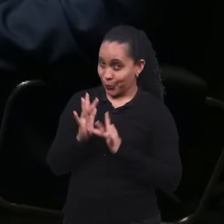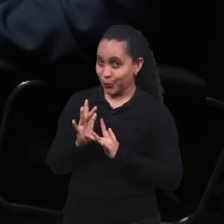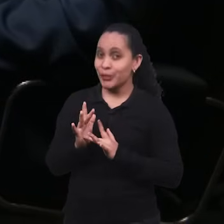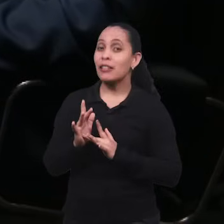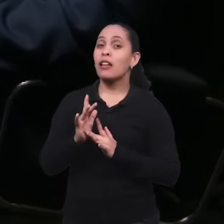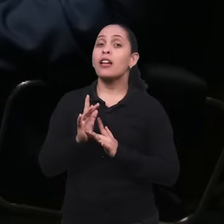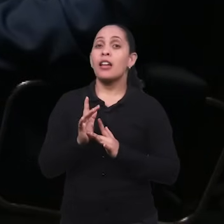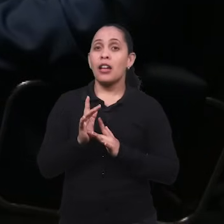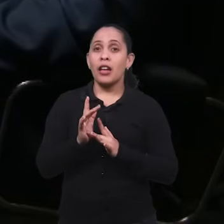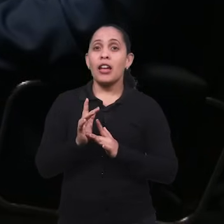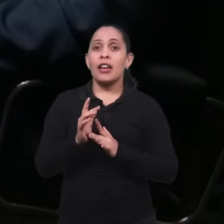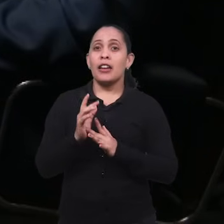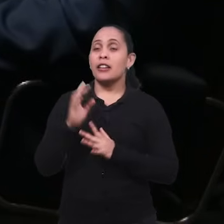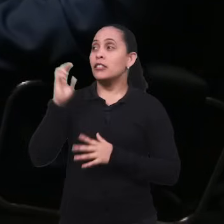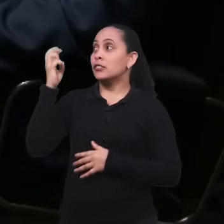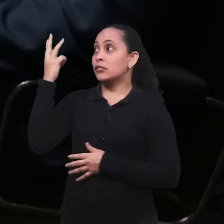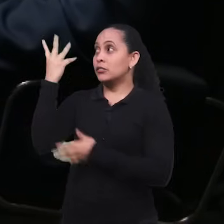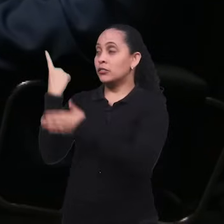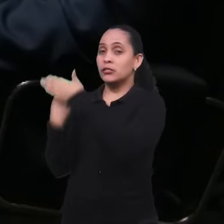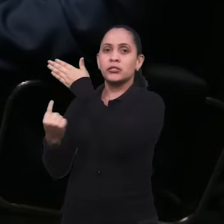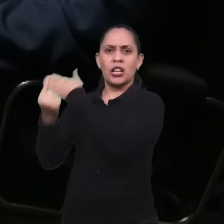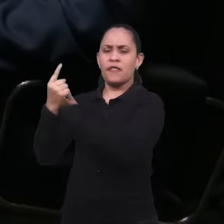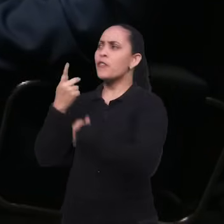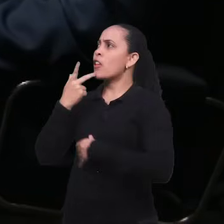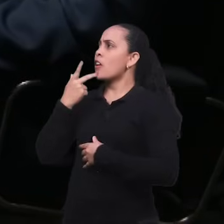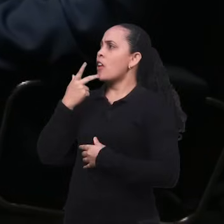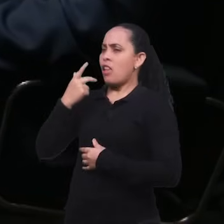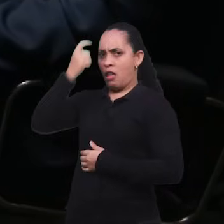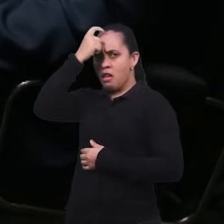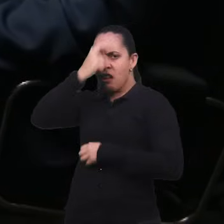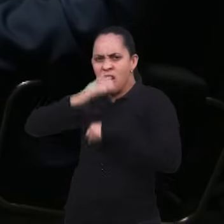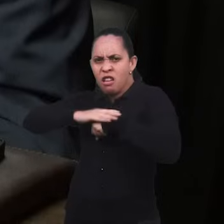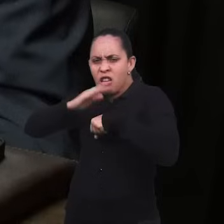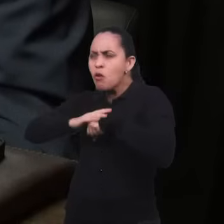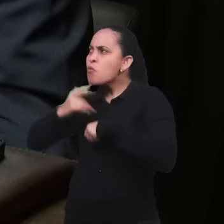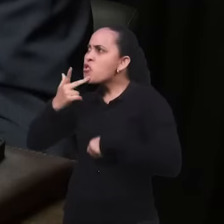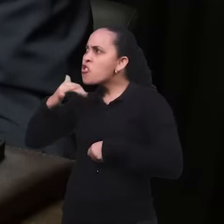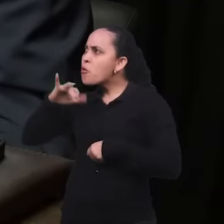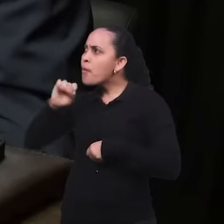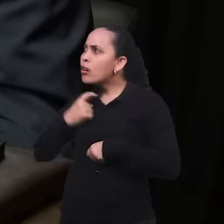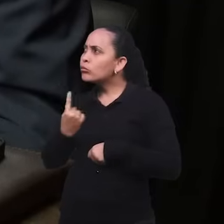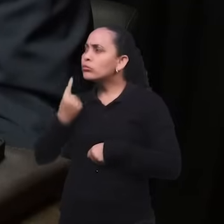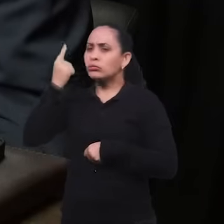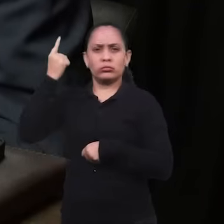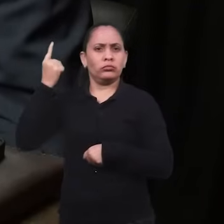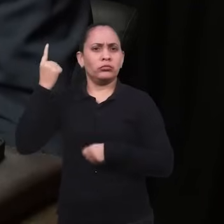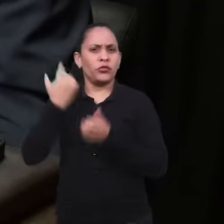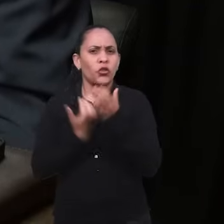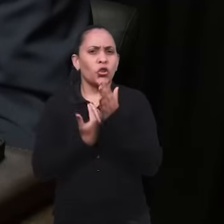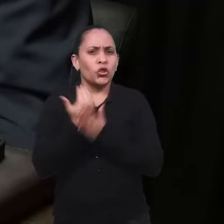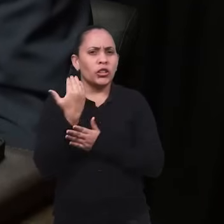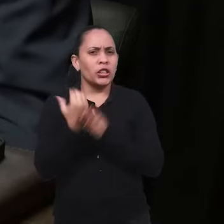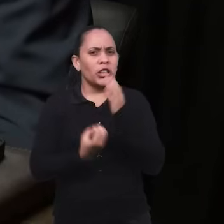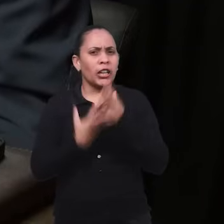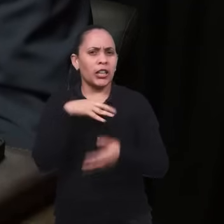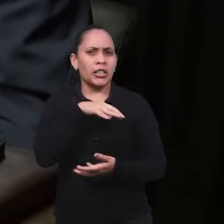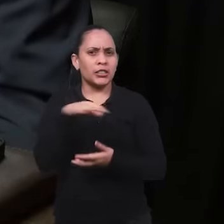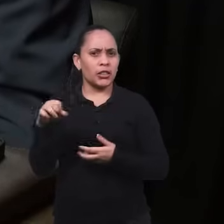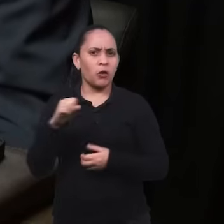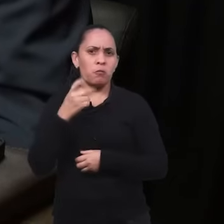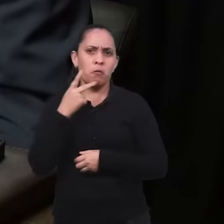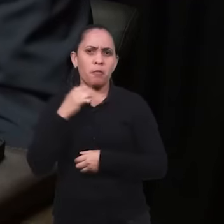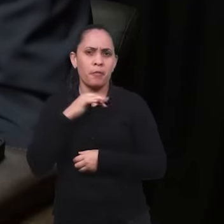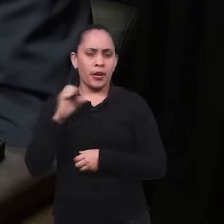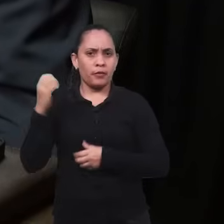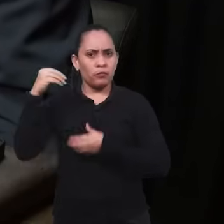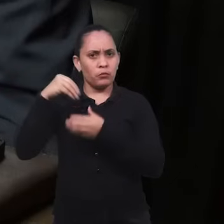Cristo, ele estava na Trindade, eu e o Pai somos um, fala a palavra. Ele estava no princípio com Deus. E ele vem, ele